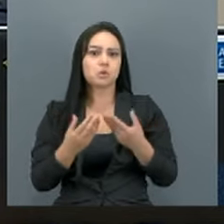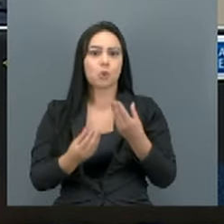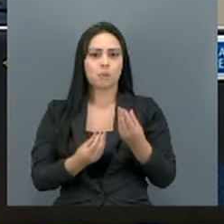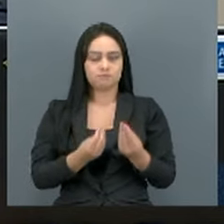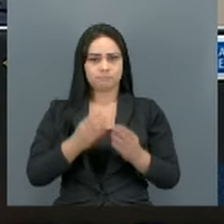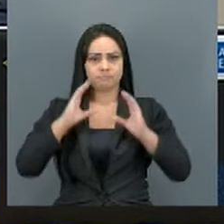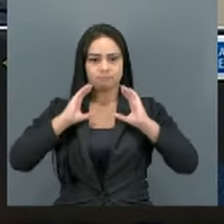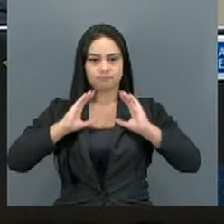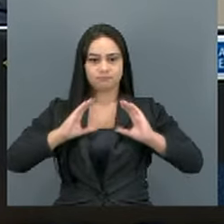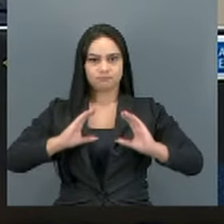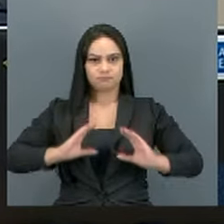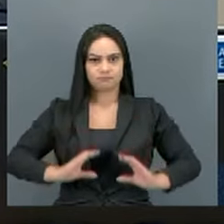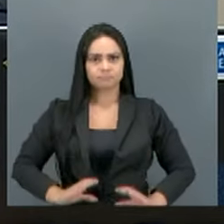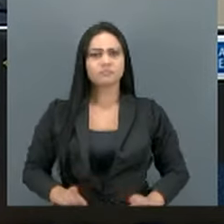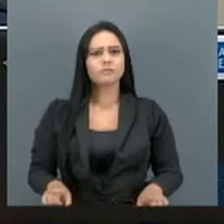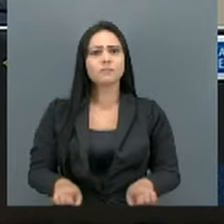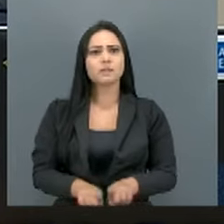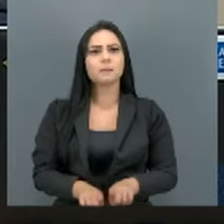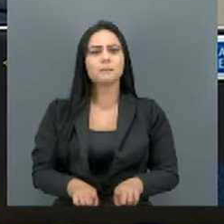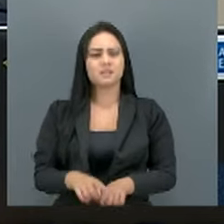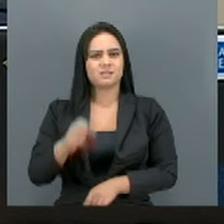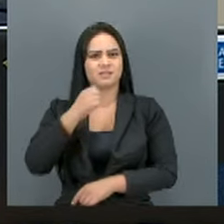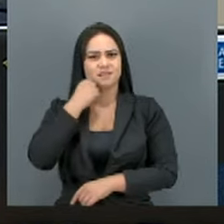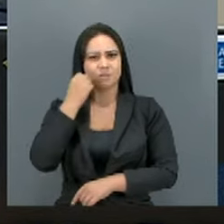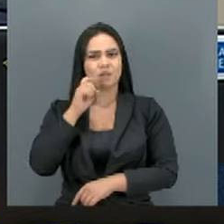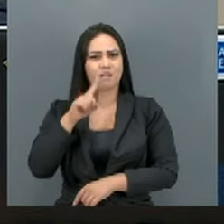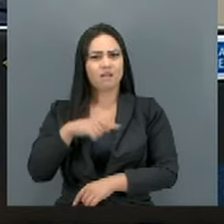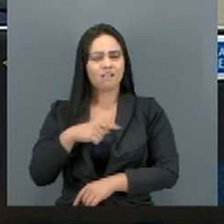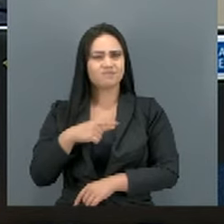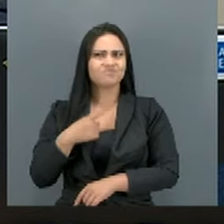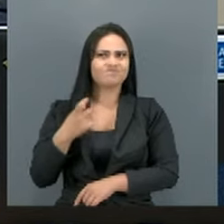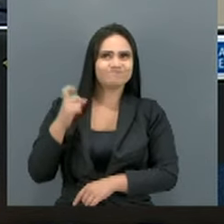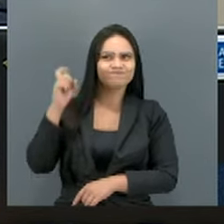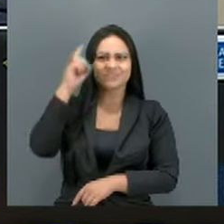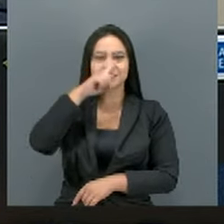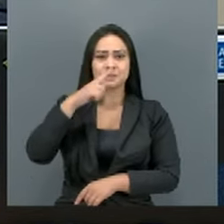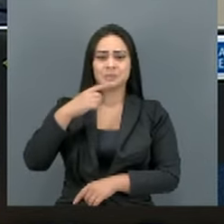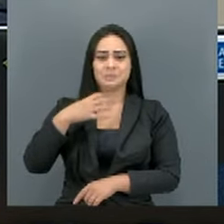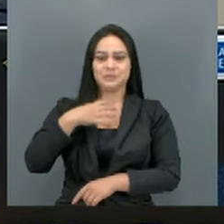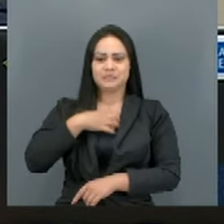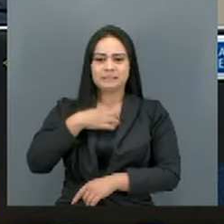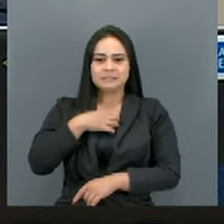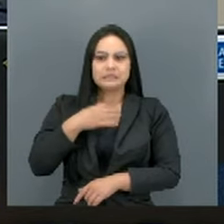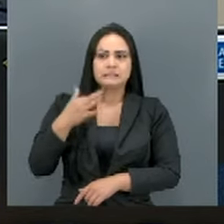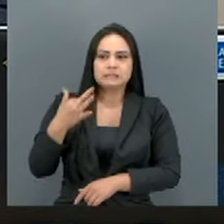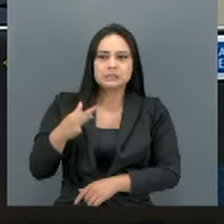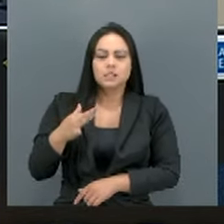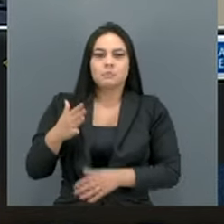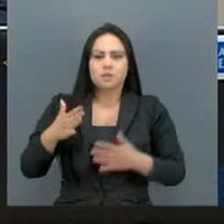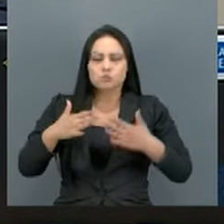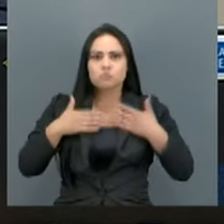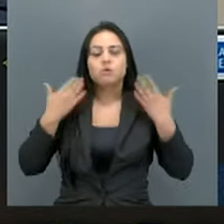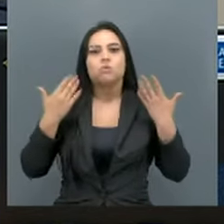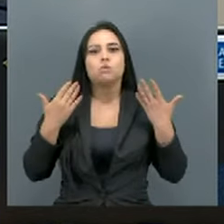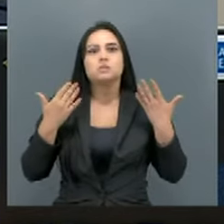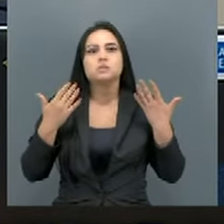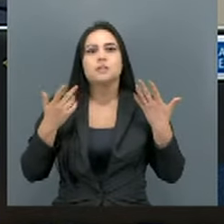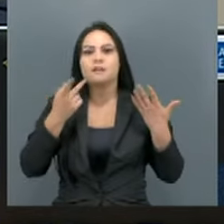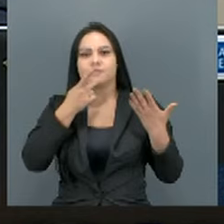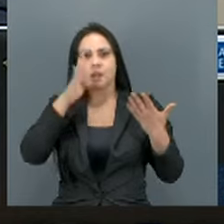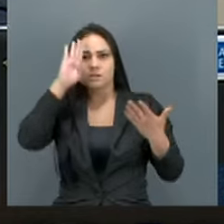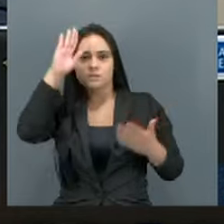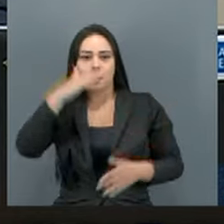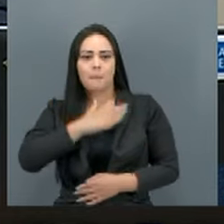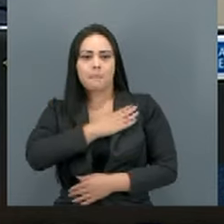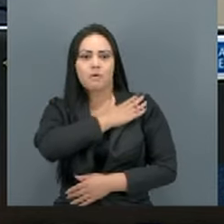cidadão e como senador, é demais. E o que mais dói, o que mais choca, e eu estou falando do senador Mourão, ele sabe